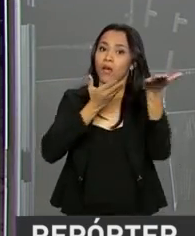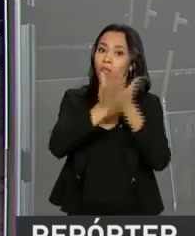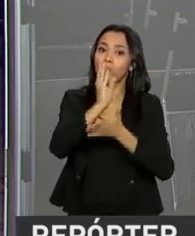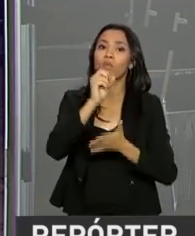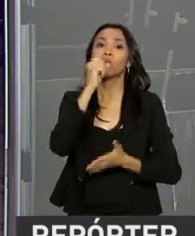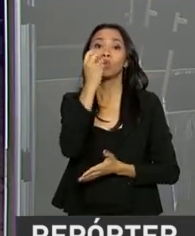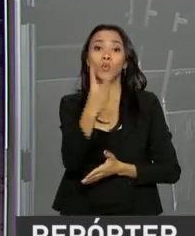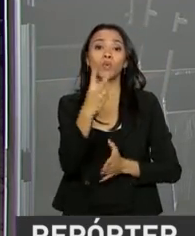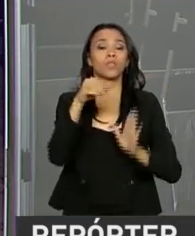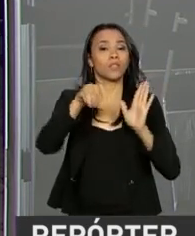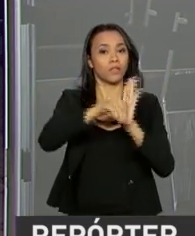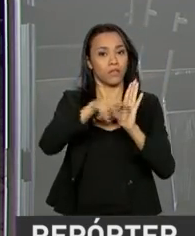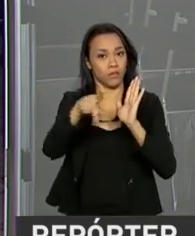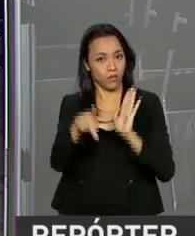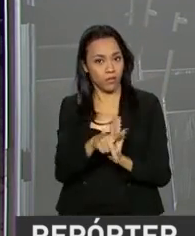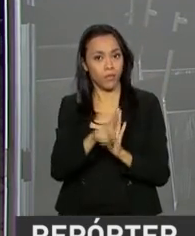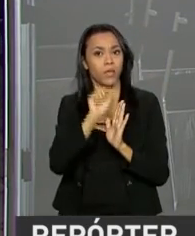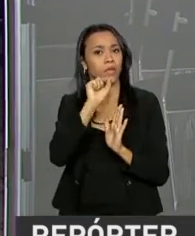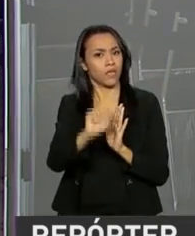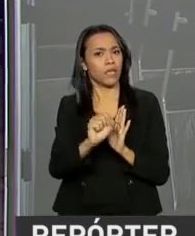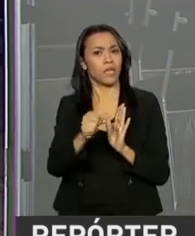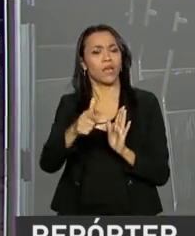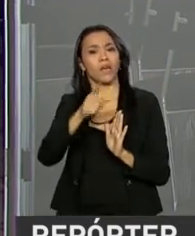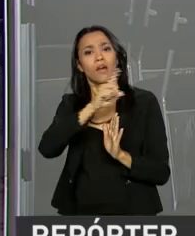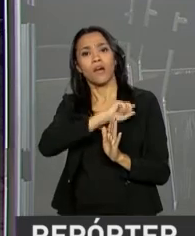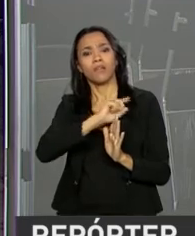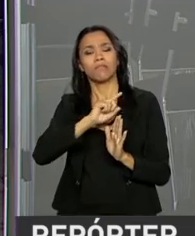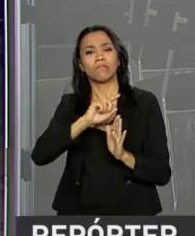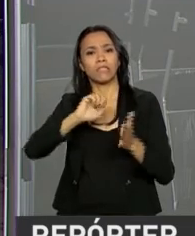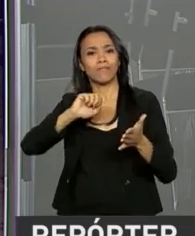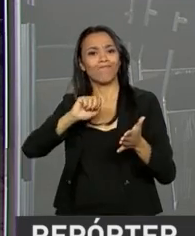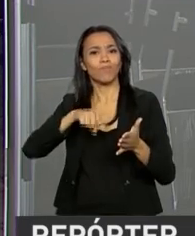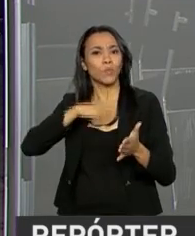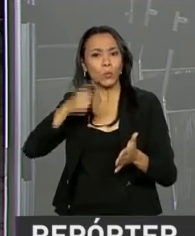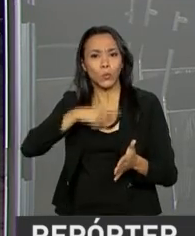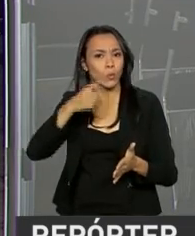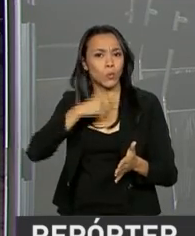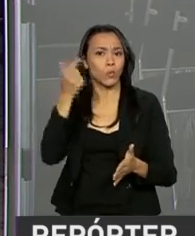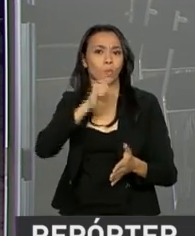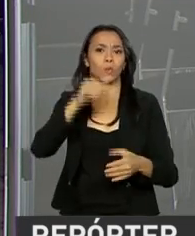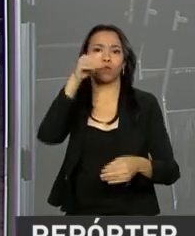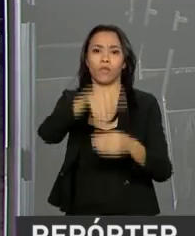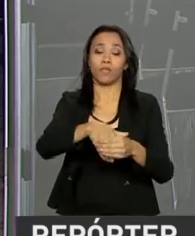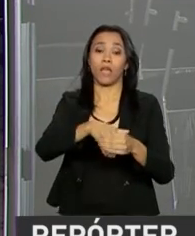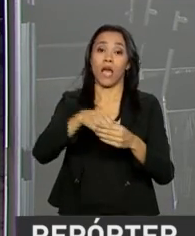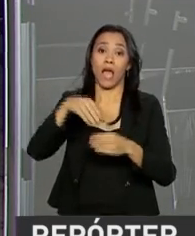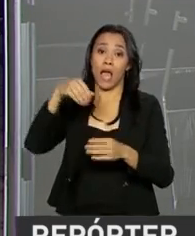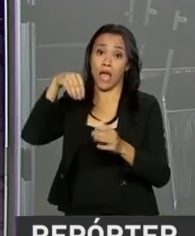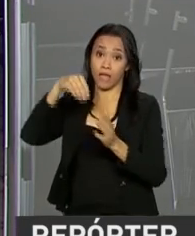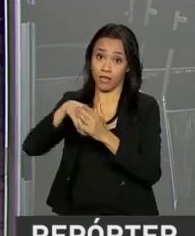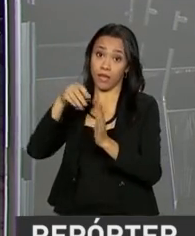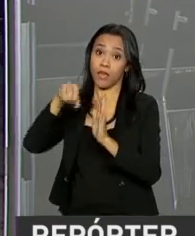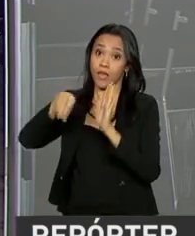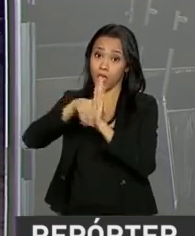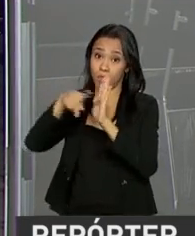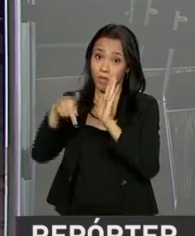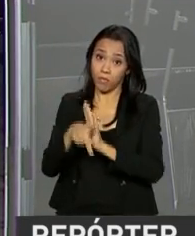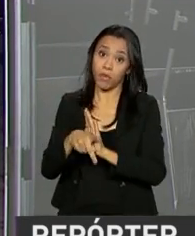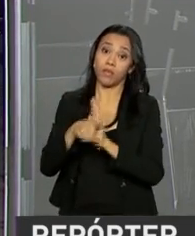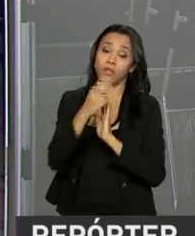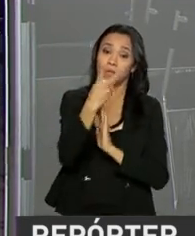duas medidas provisórias que trancavam a pauta de votações da casa a mp 7 e 16 ea mp